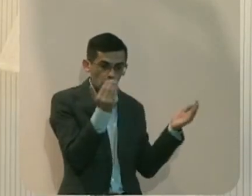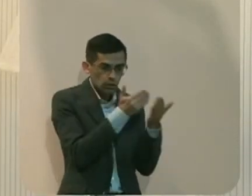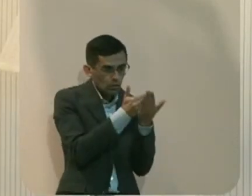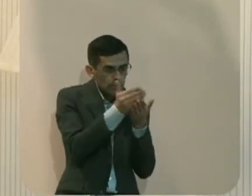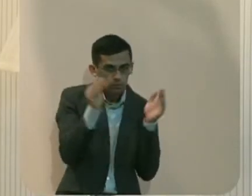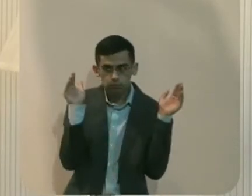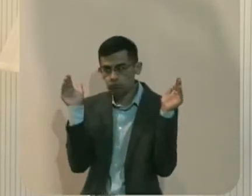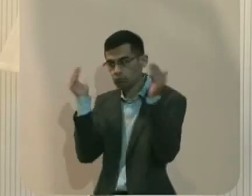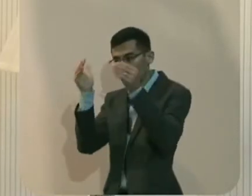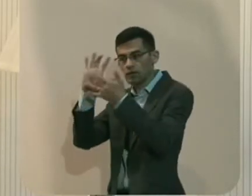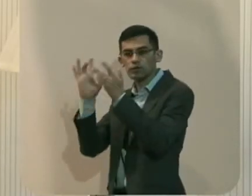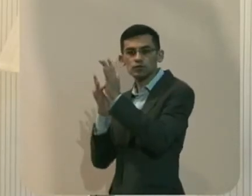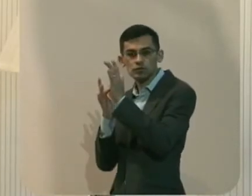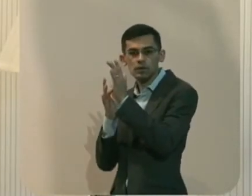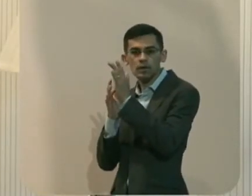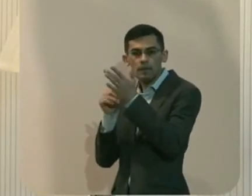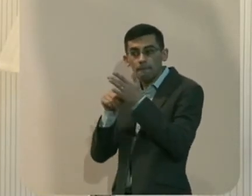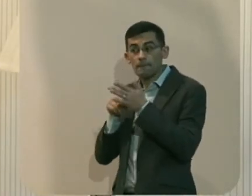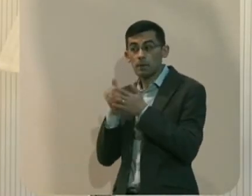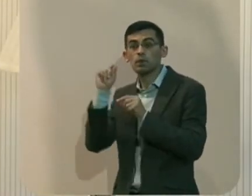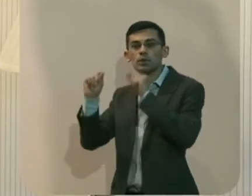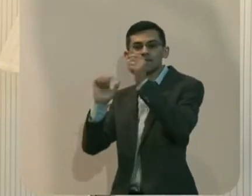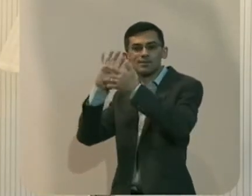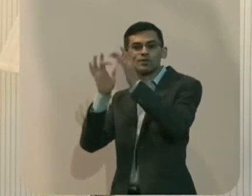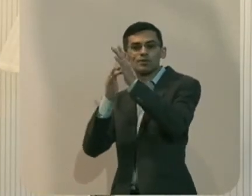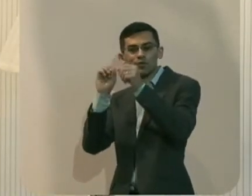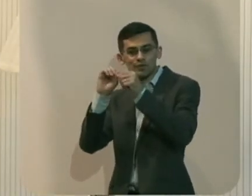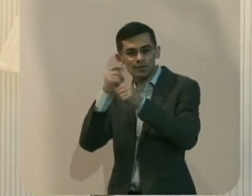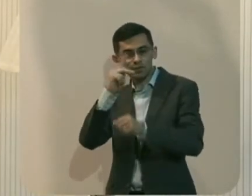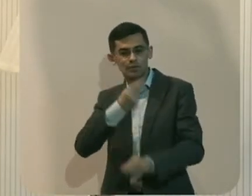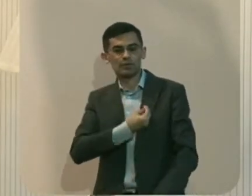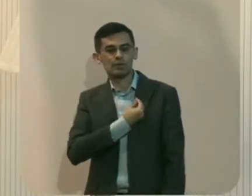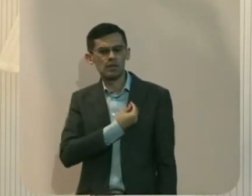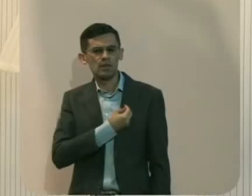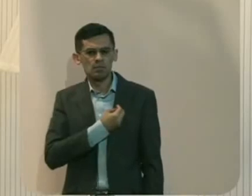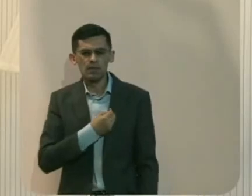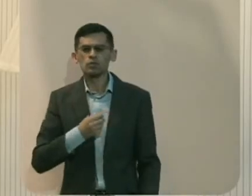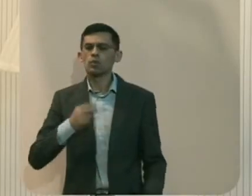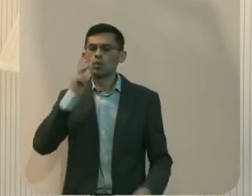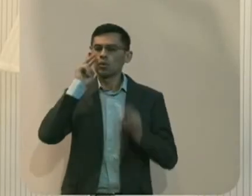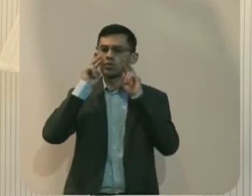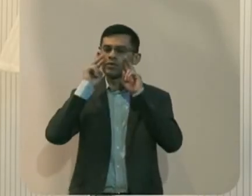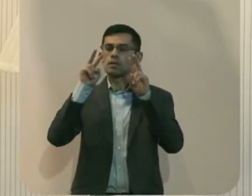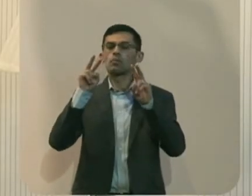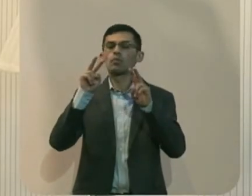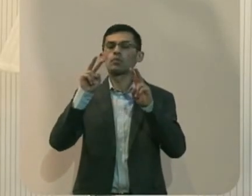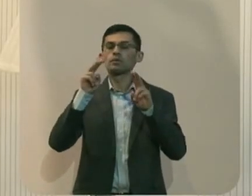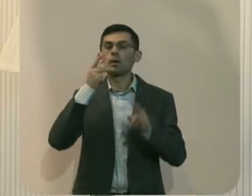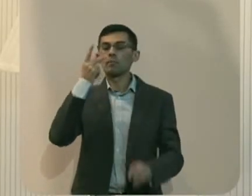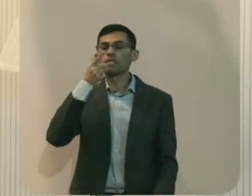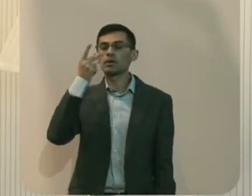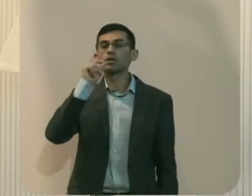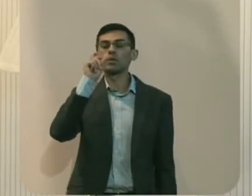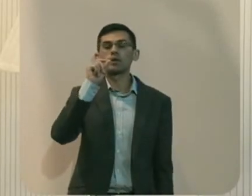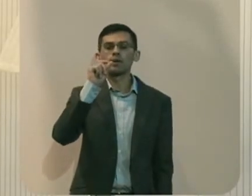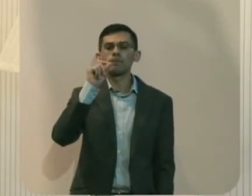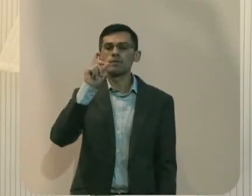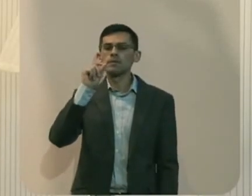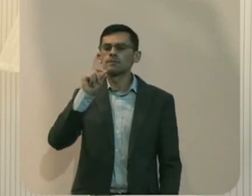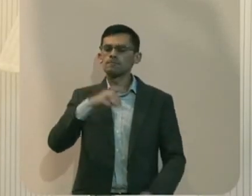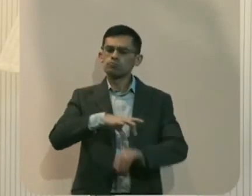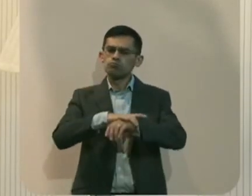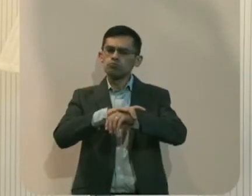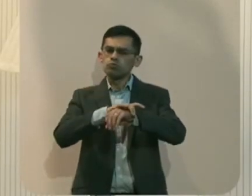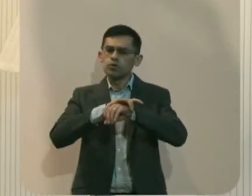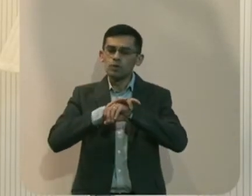Jesus e veja o que Jesus vai fazer na sua vida. E eu achei tão interessante, porque ela estava dando esse testemunho com tanta